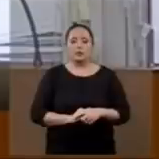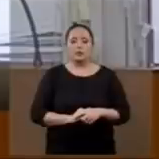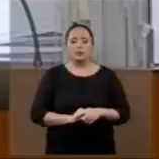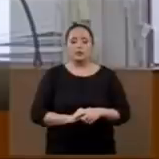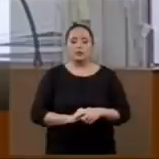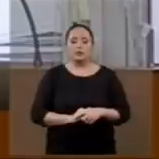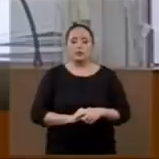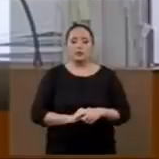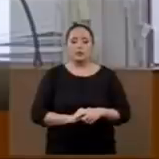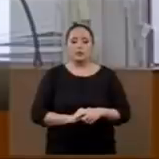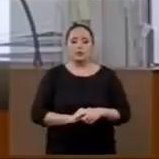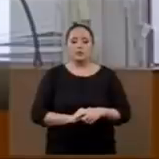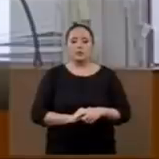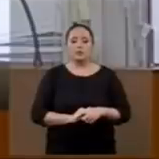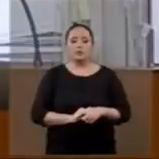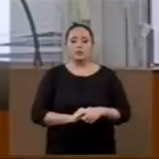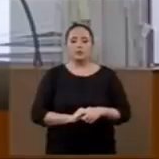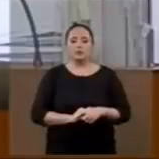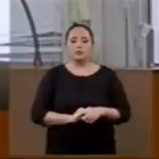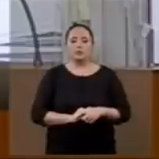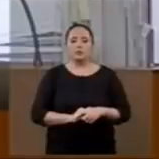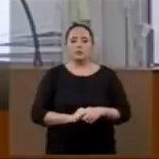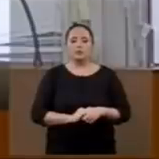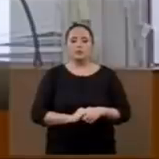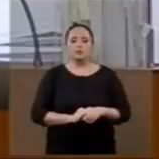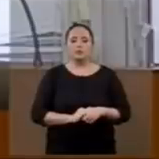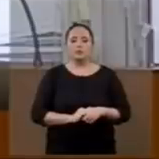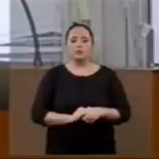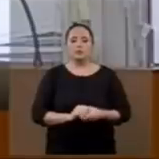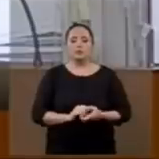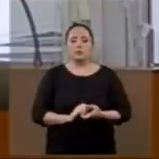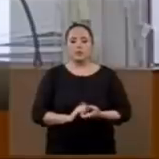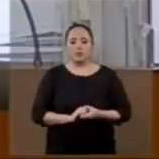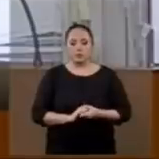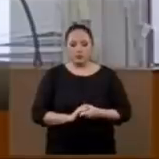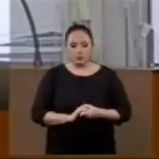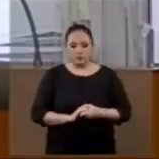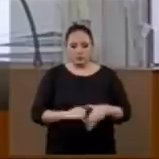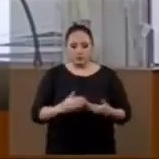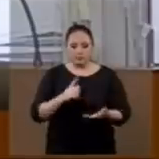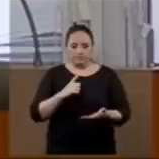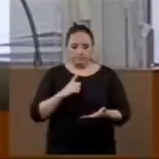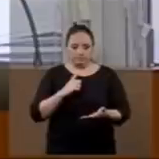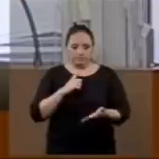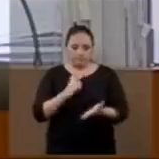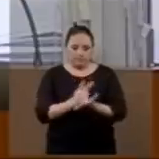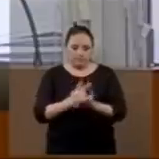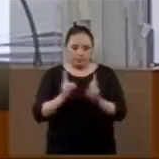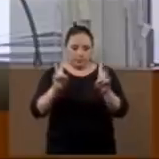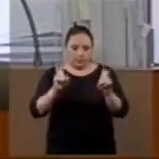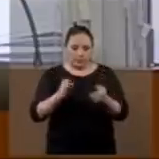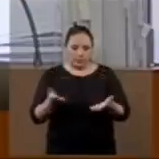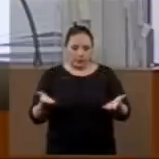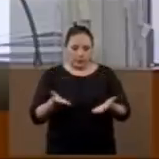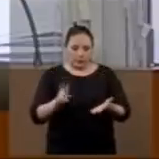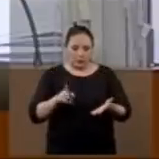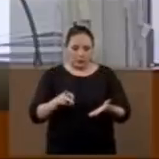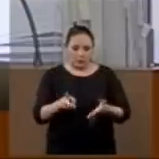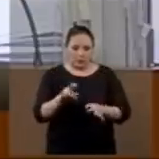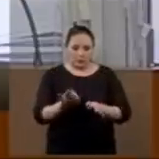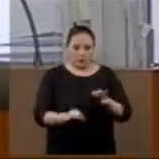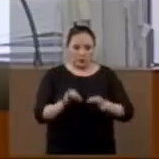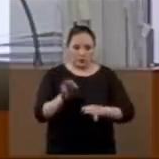fixa uma orientação que, de alguma forma, importa também na mesma matéria aqui agora, em continuidade